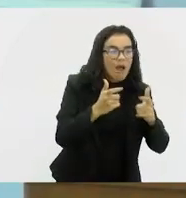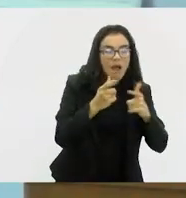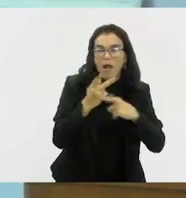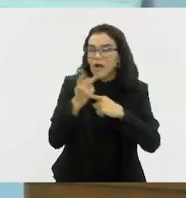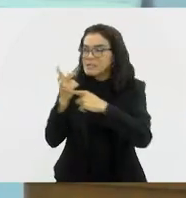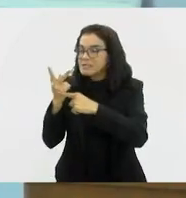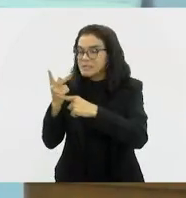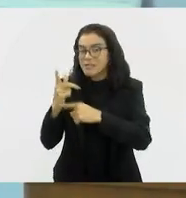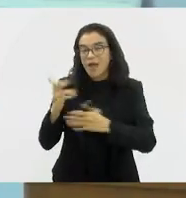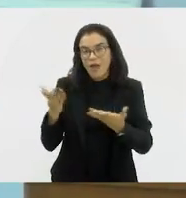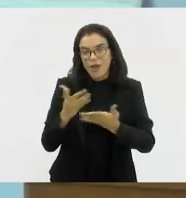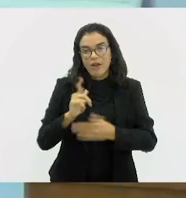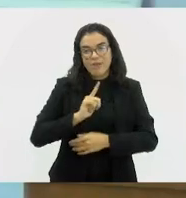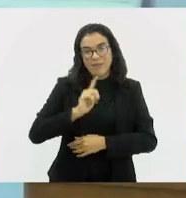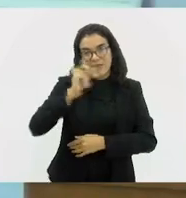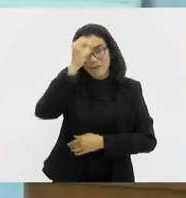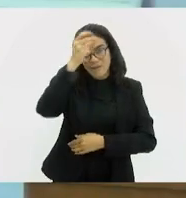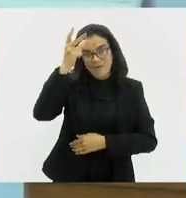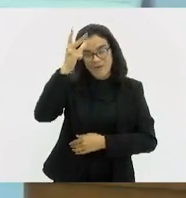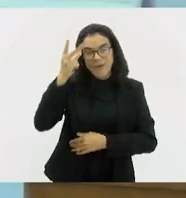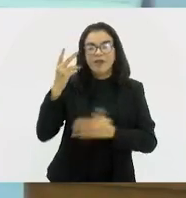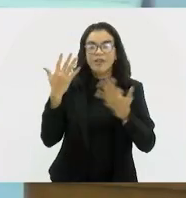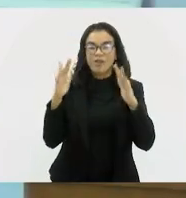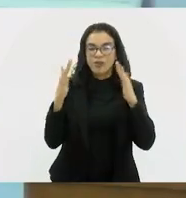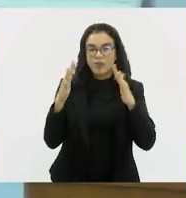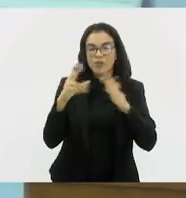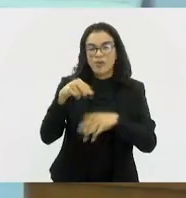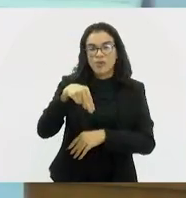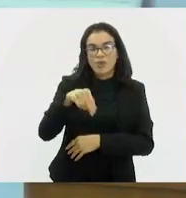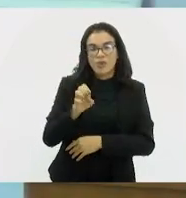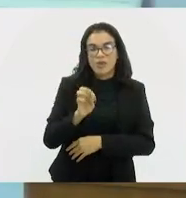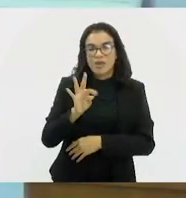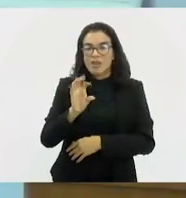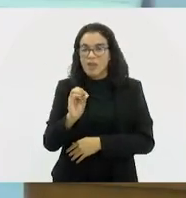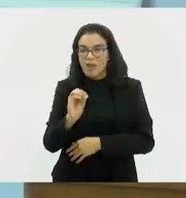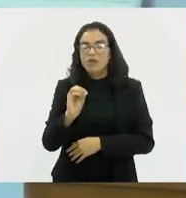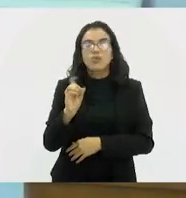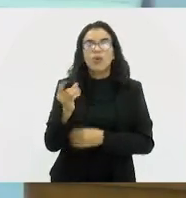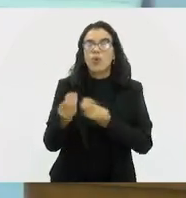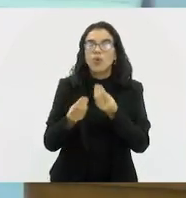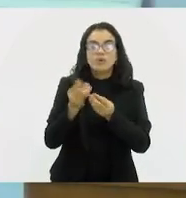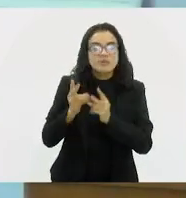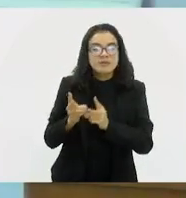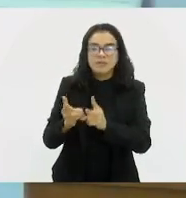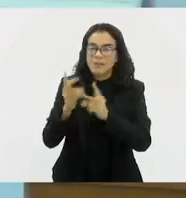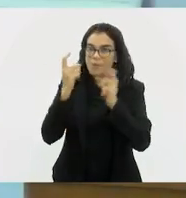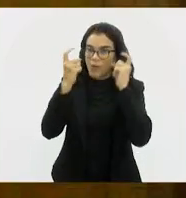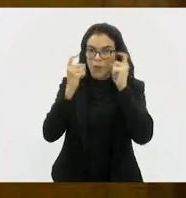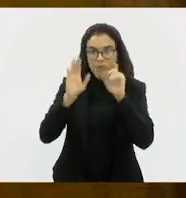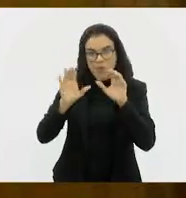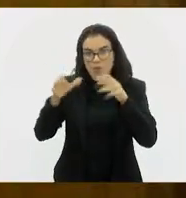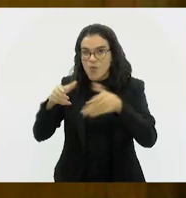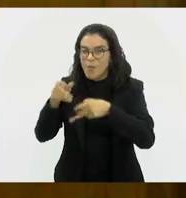temos um prefeito, que eu peço uma salva de palmas para o prefeito Neto, que sempre se preocupou com os idosos.